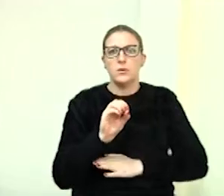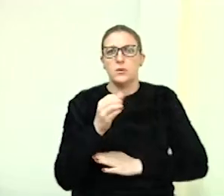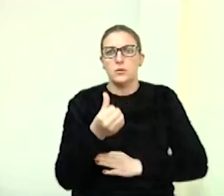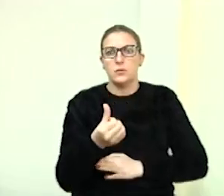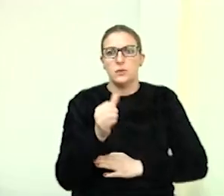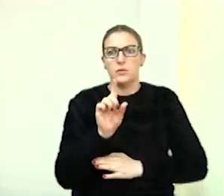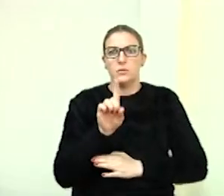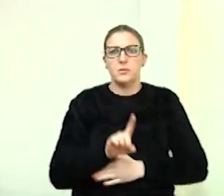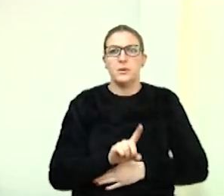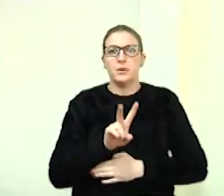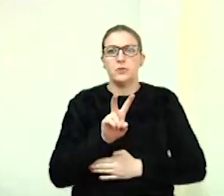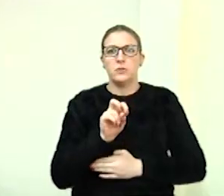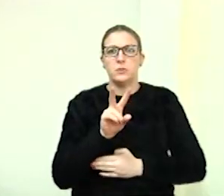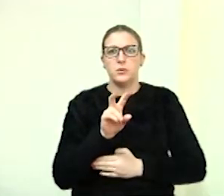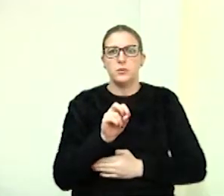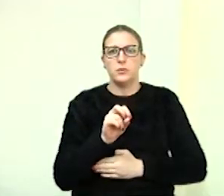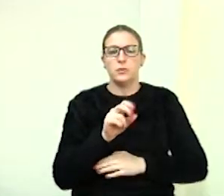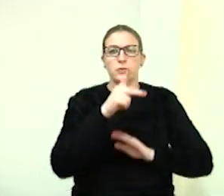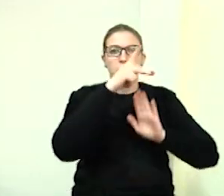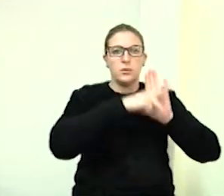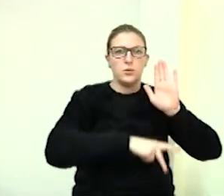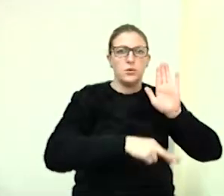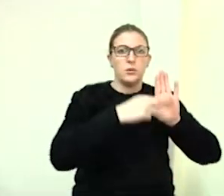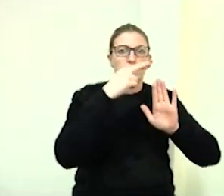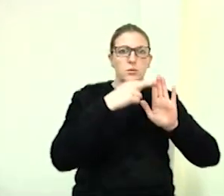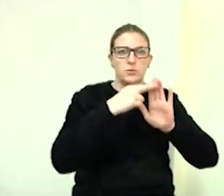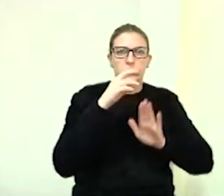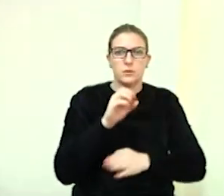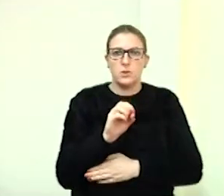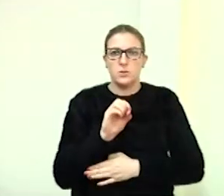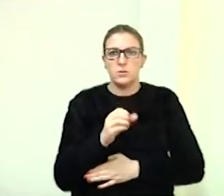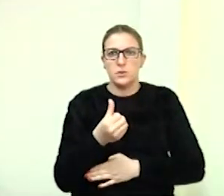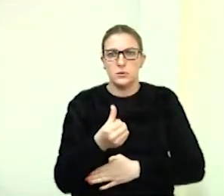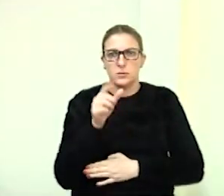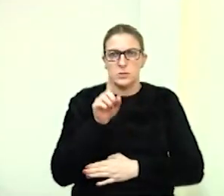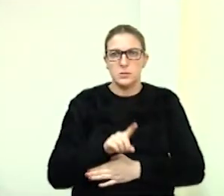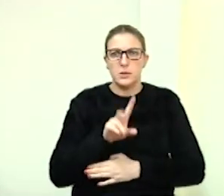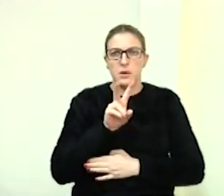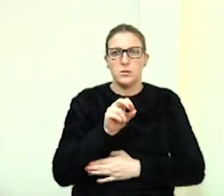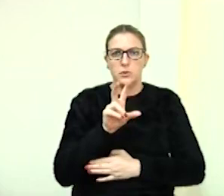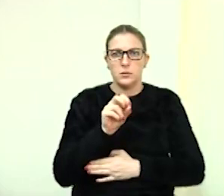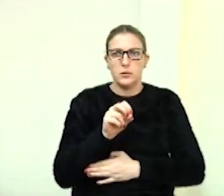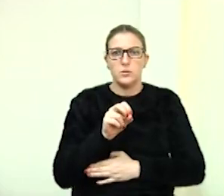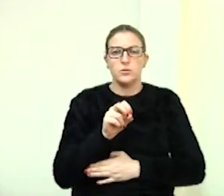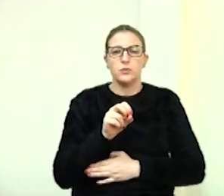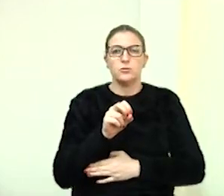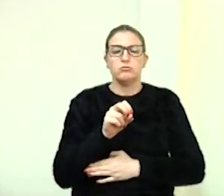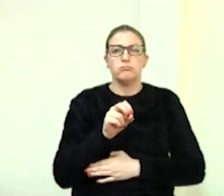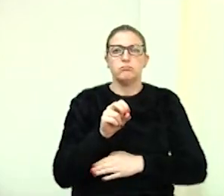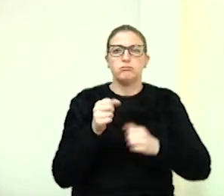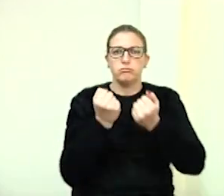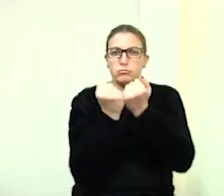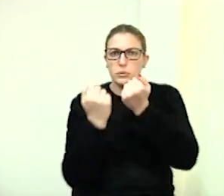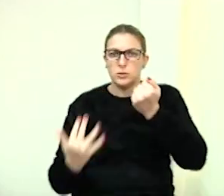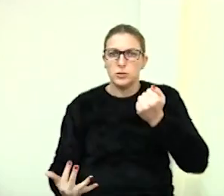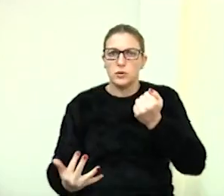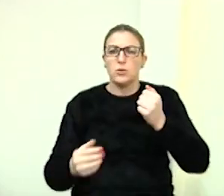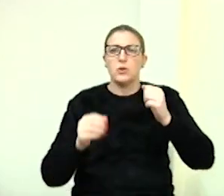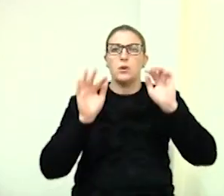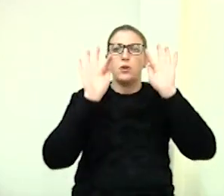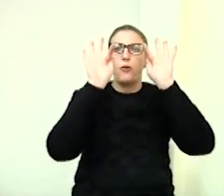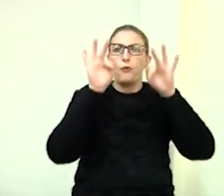-2020. Projeto de resolução nº 006-2020, autor, mesa e diretora. Revoga a resolução